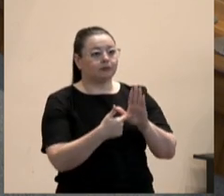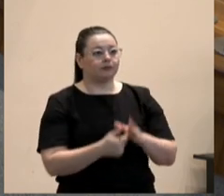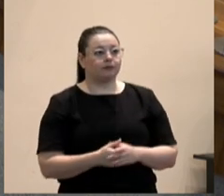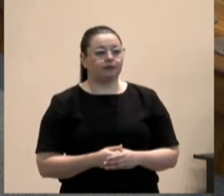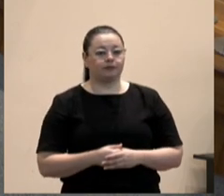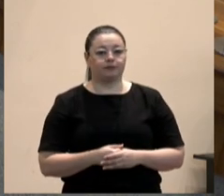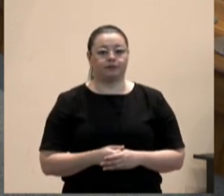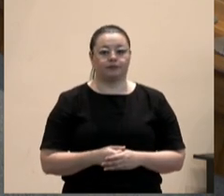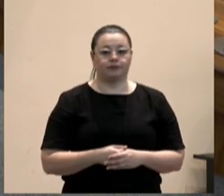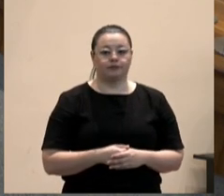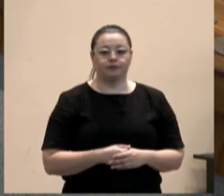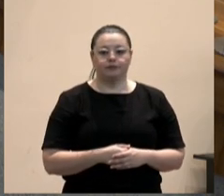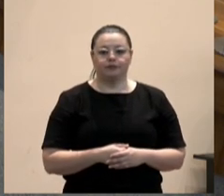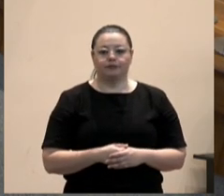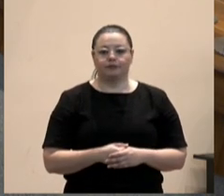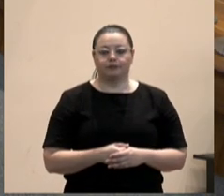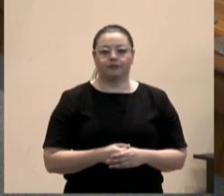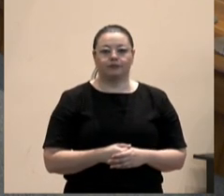Tá?